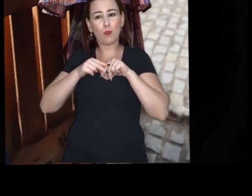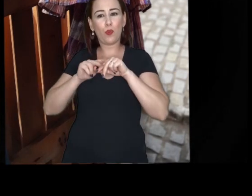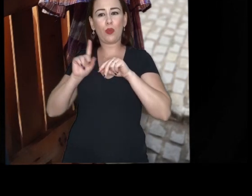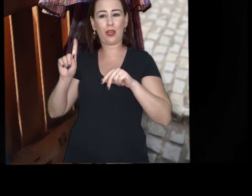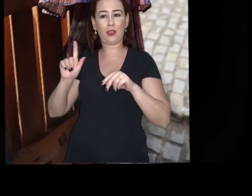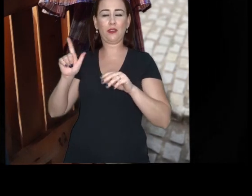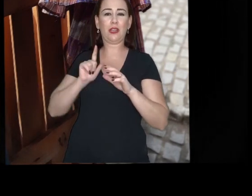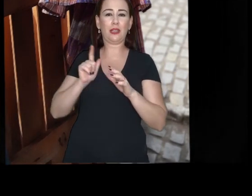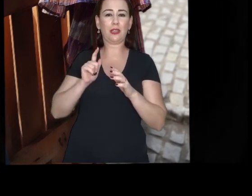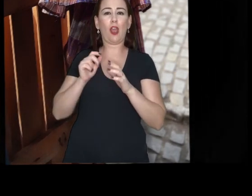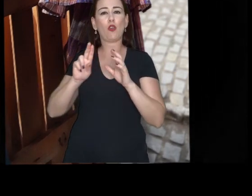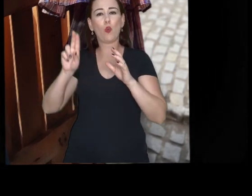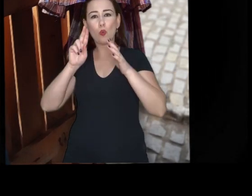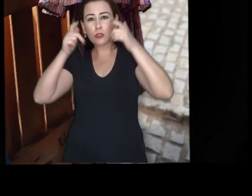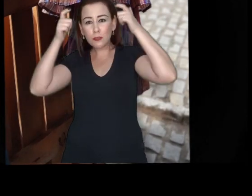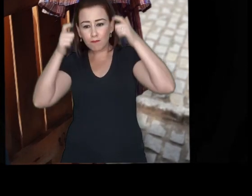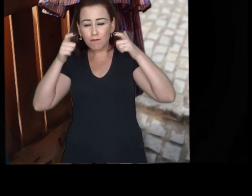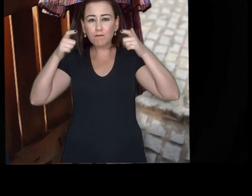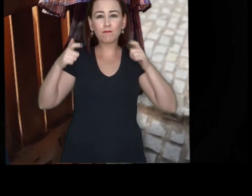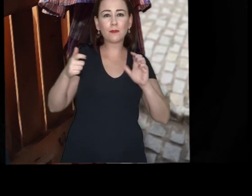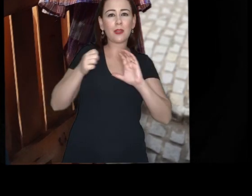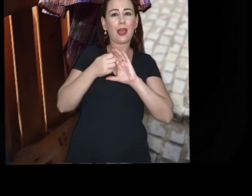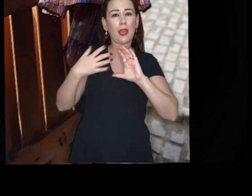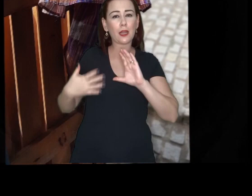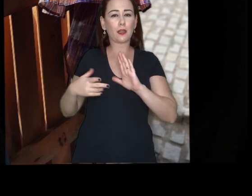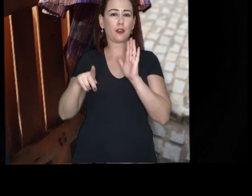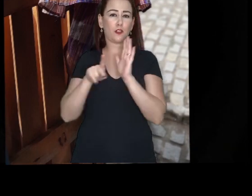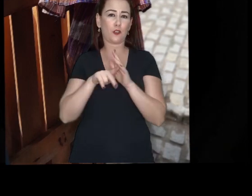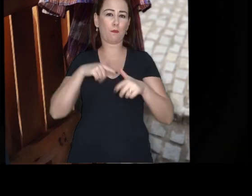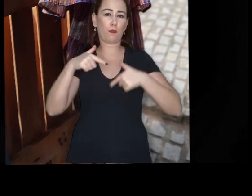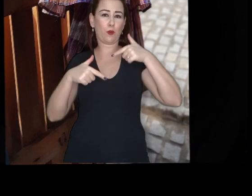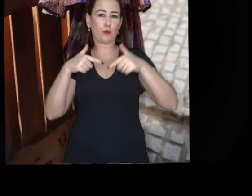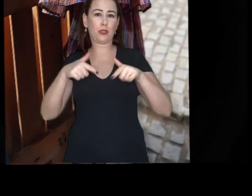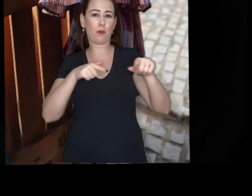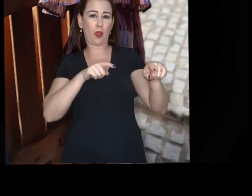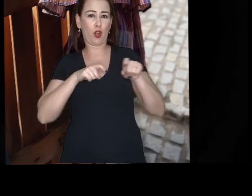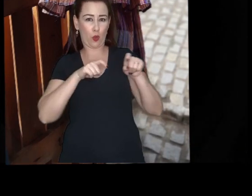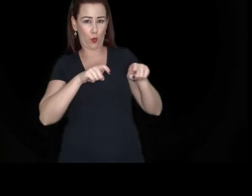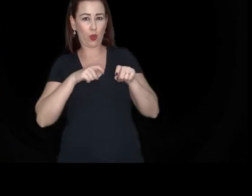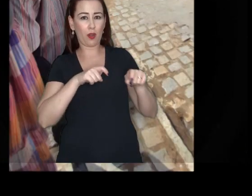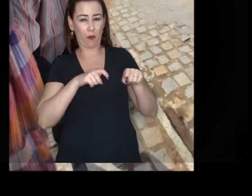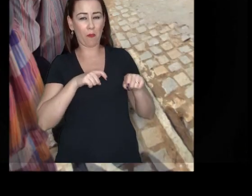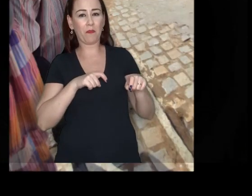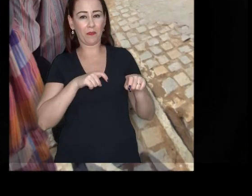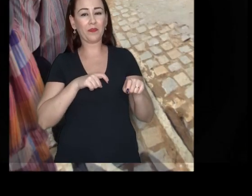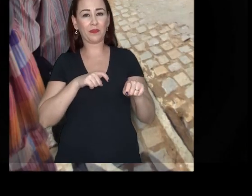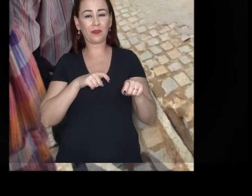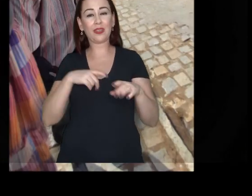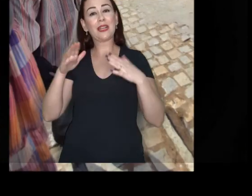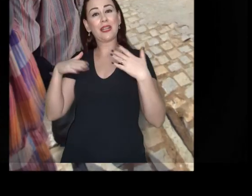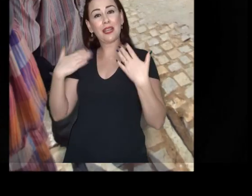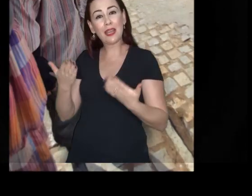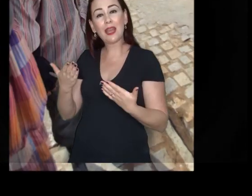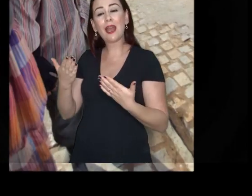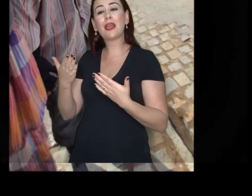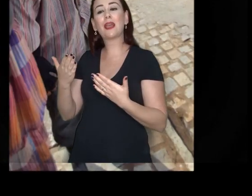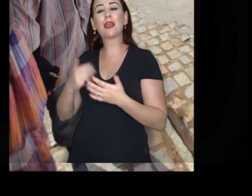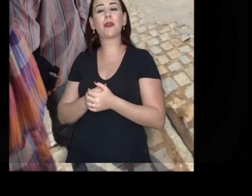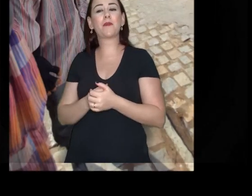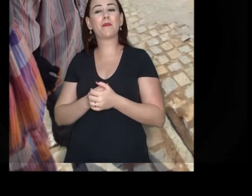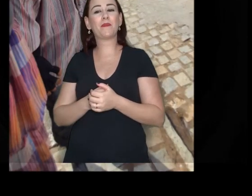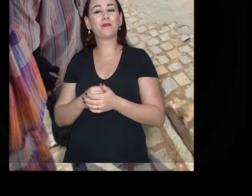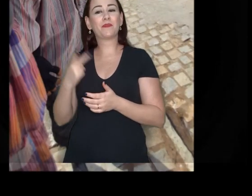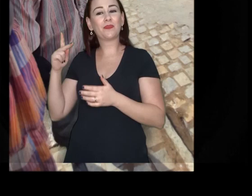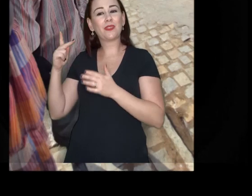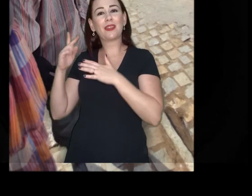7 léguas, né? Proteção para o trabalho na zona rural, por causa de insetos e espinhos. E tá aí o meu Estevão também